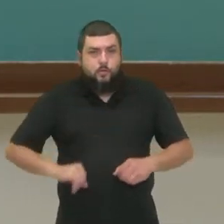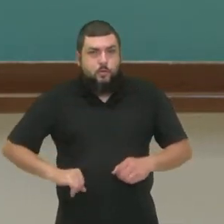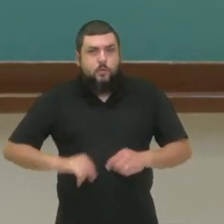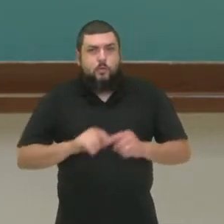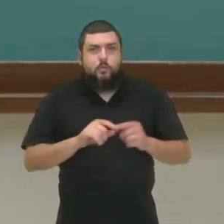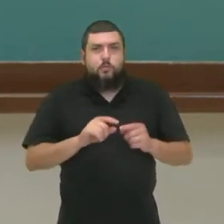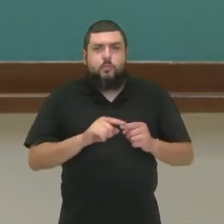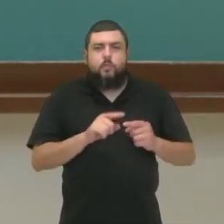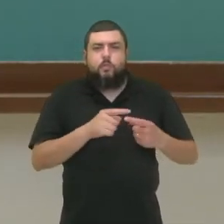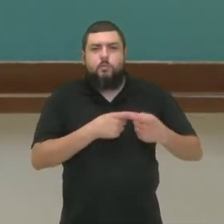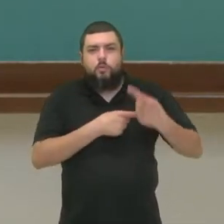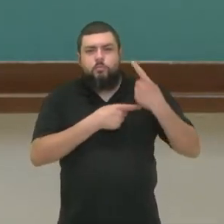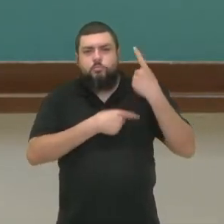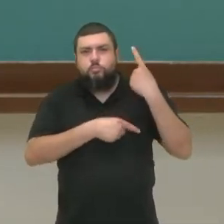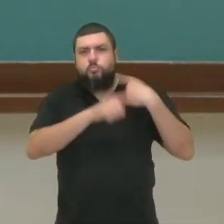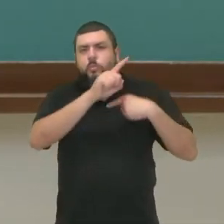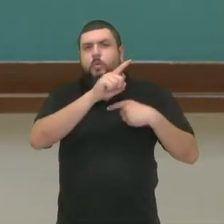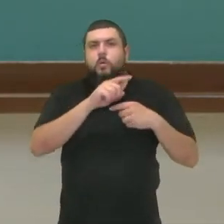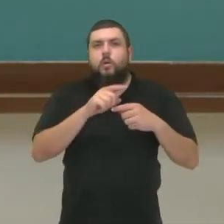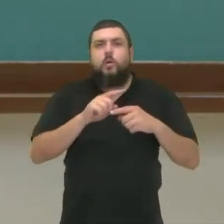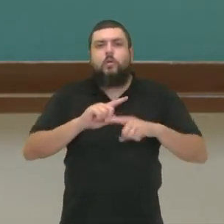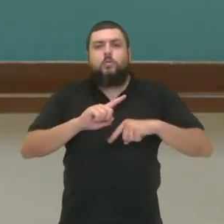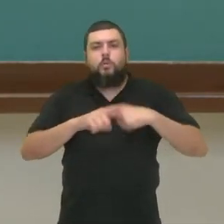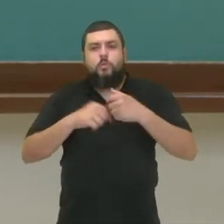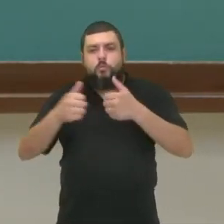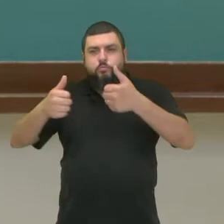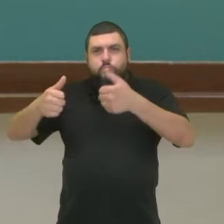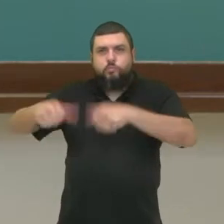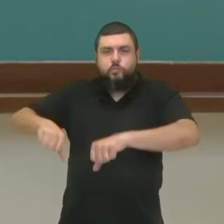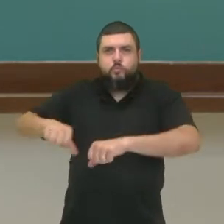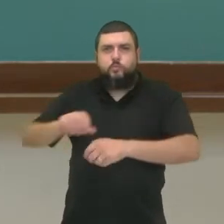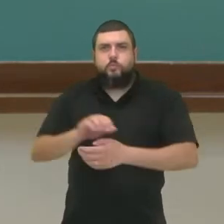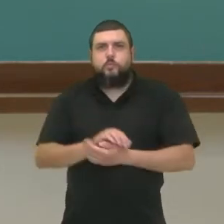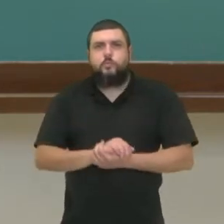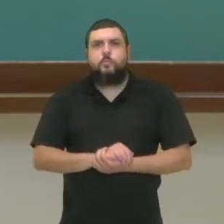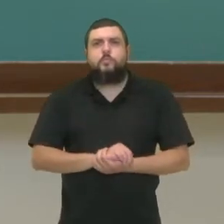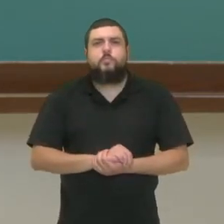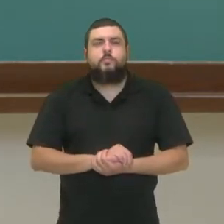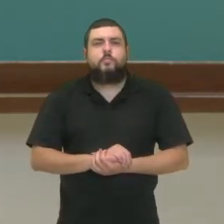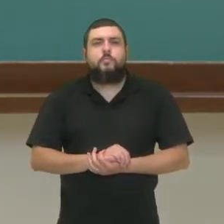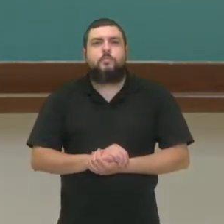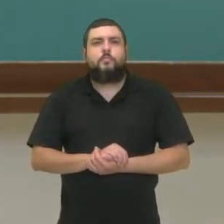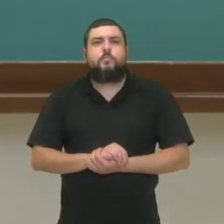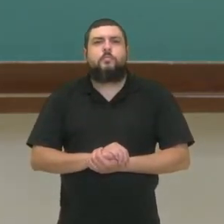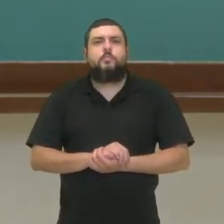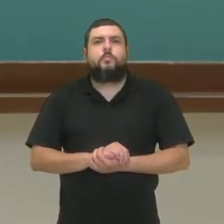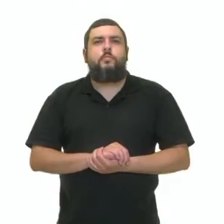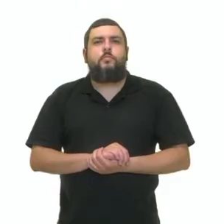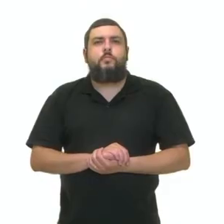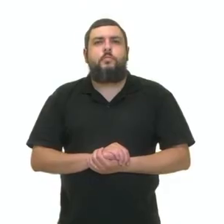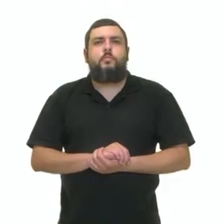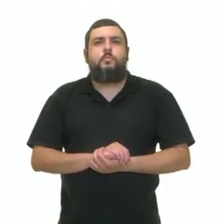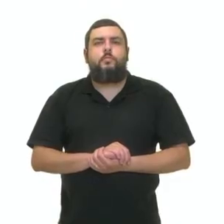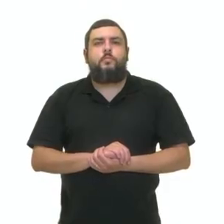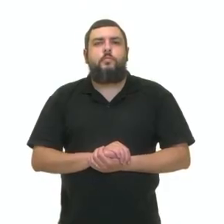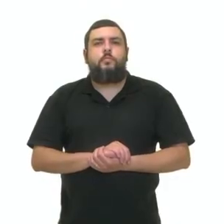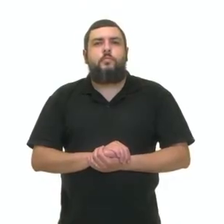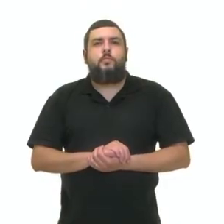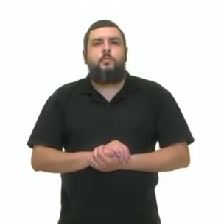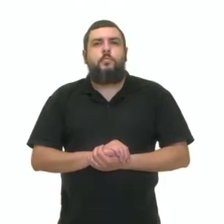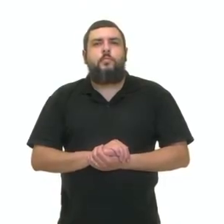queda, inclusive, do Império Romano. Bora lá? Eu vou apresentar para vocês os objetivos desta aula. Identificar as